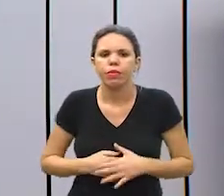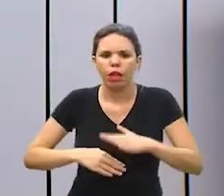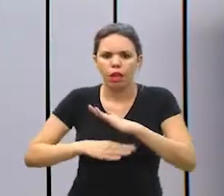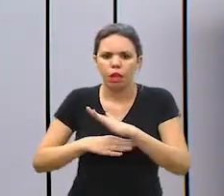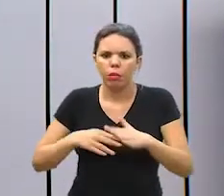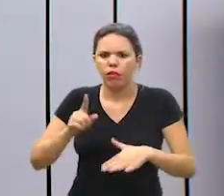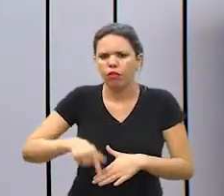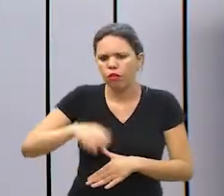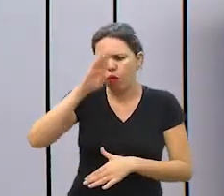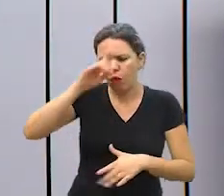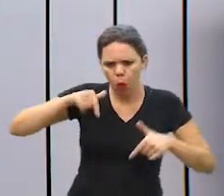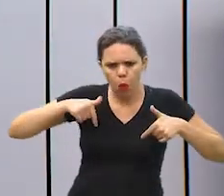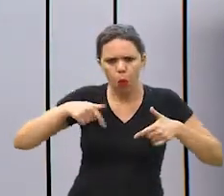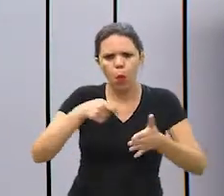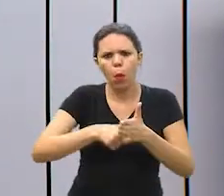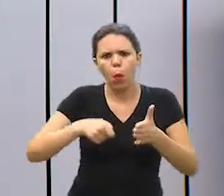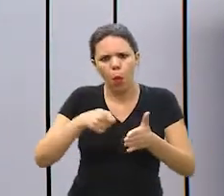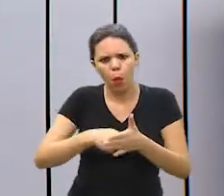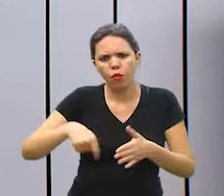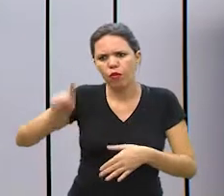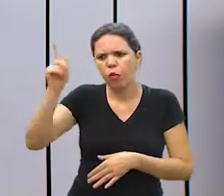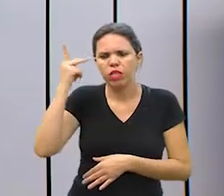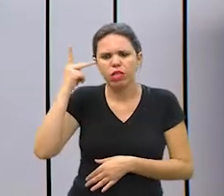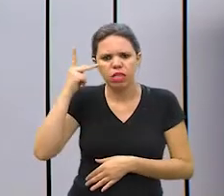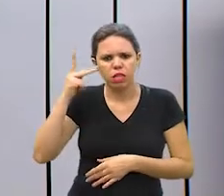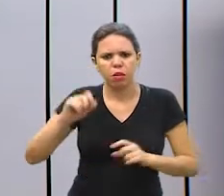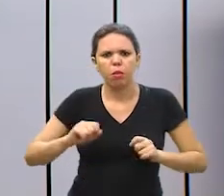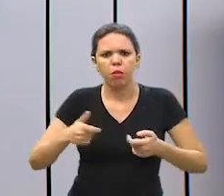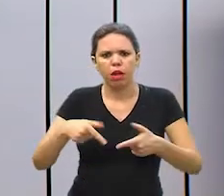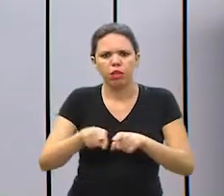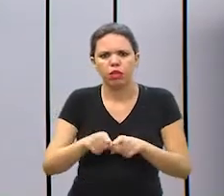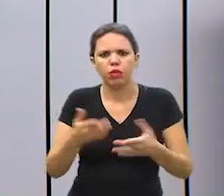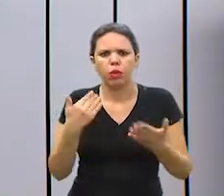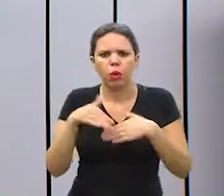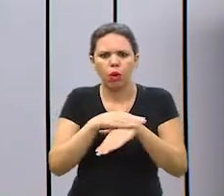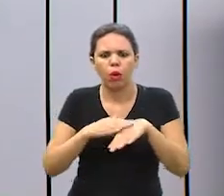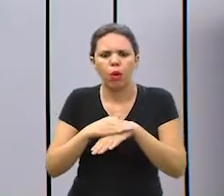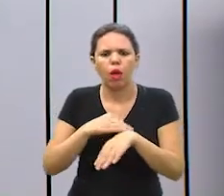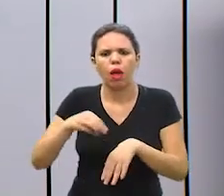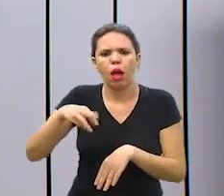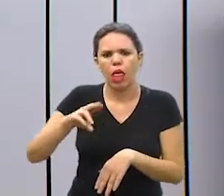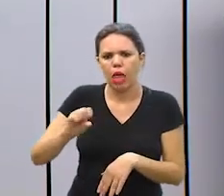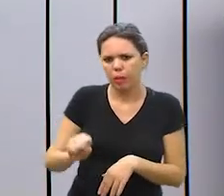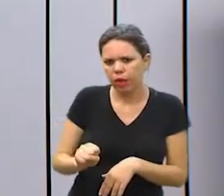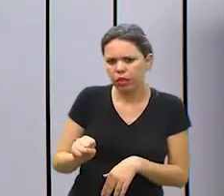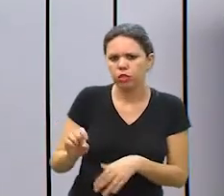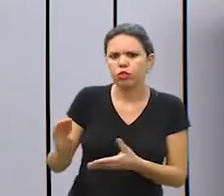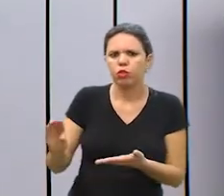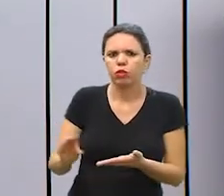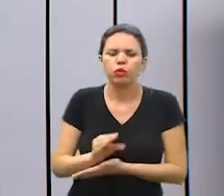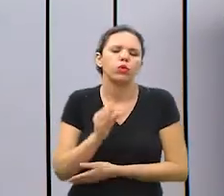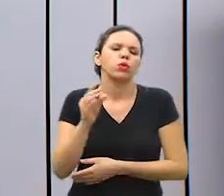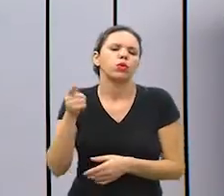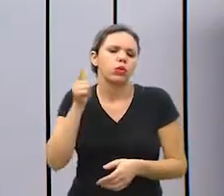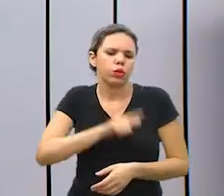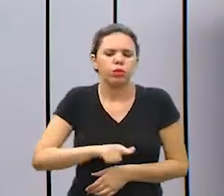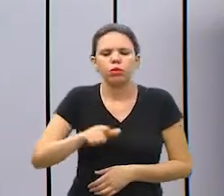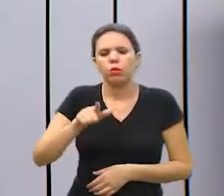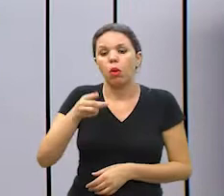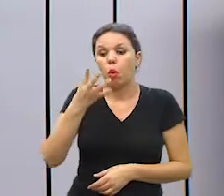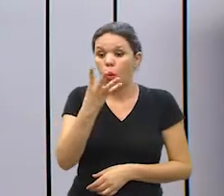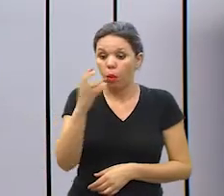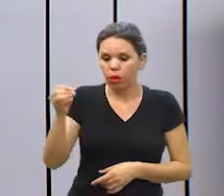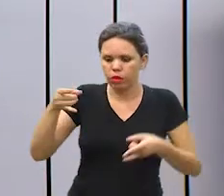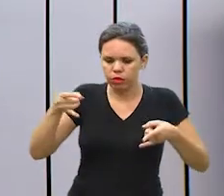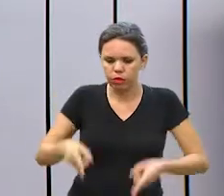foi protagonista, né? Estivemos em São Paulo, falando com o Marco Vignoli, conseguimos trazer 40 leitos de UTI